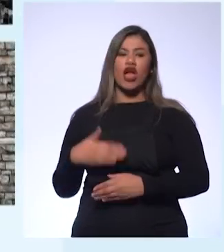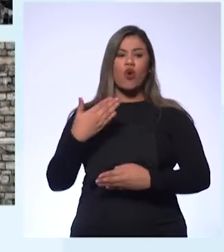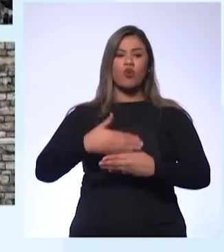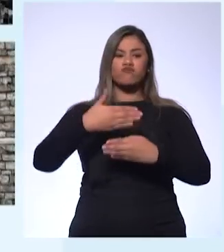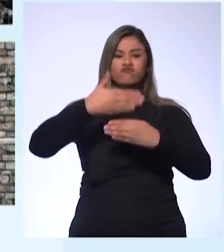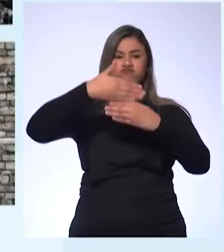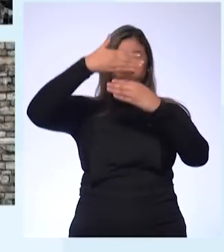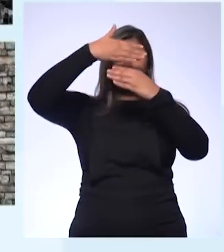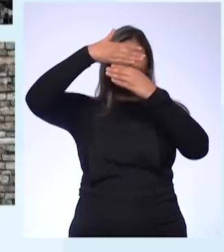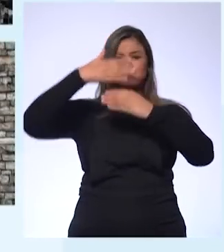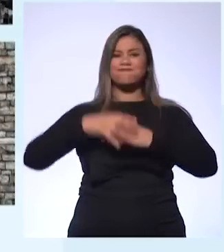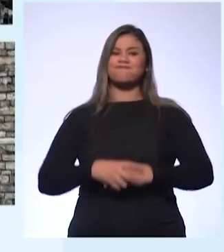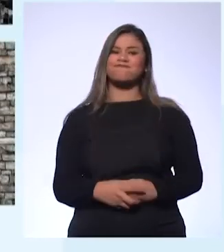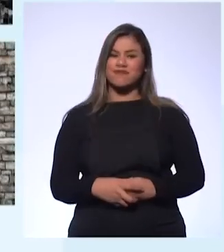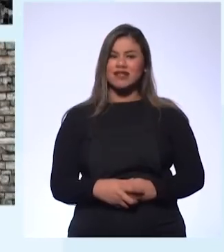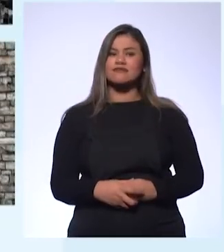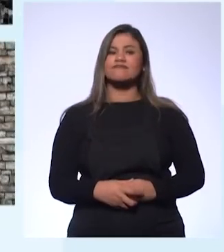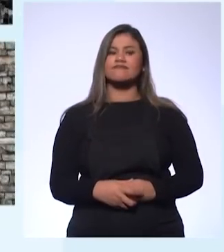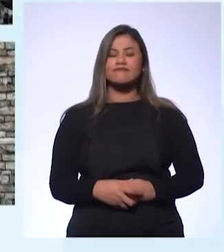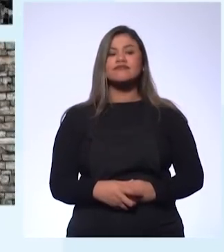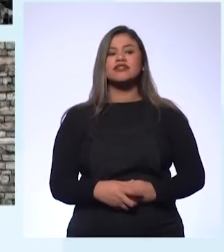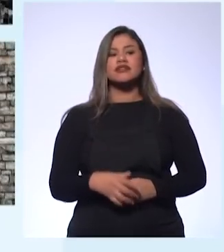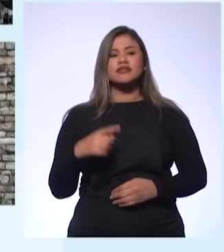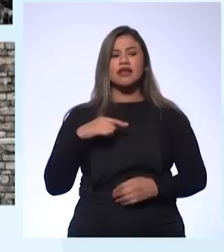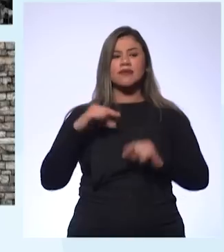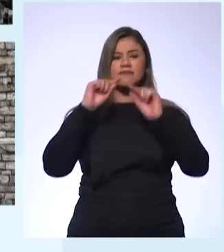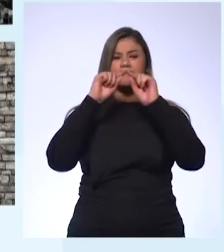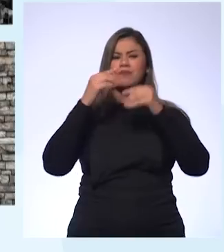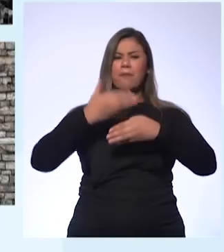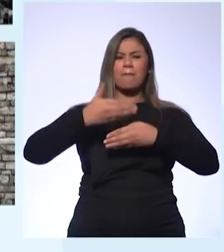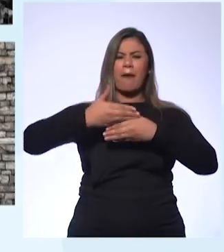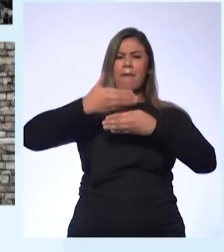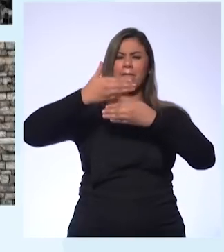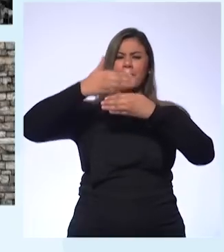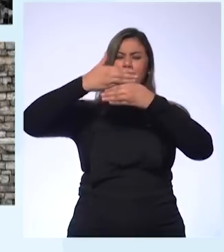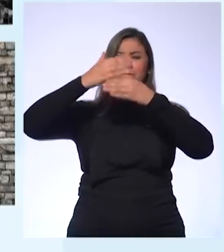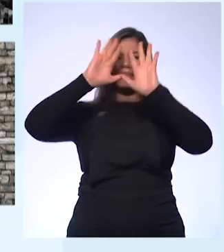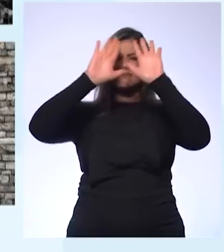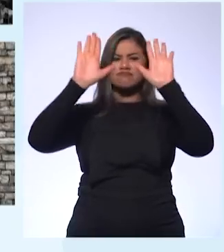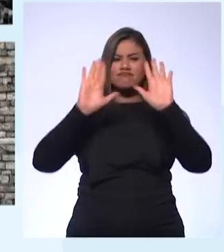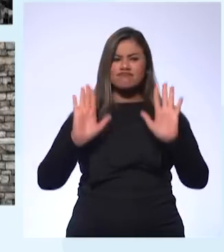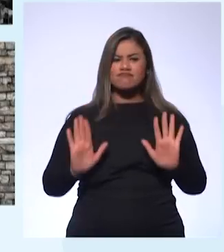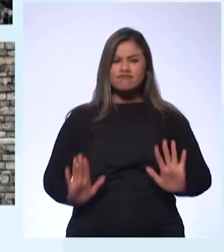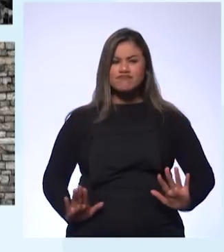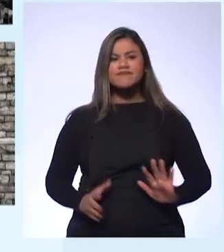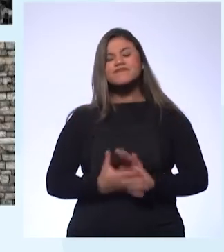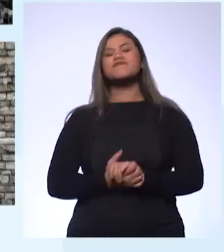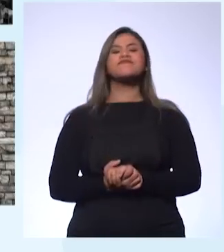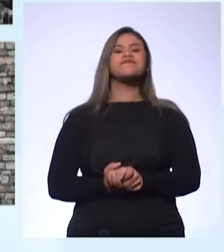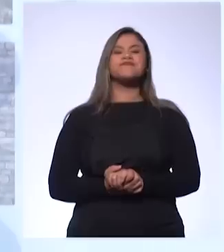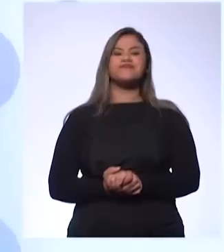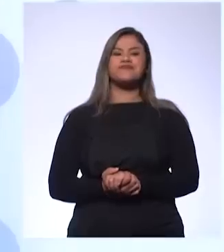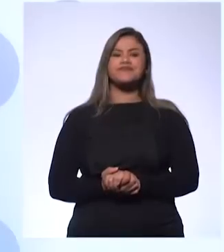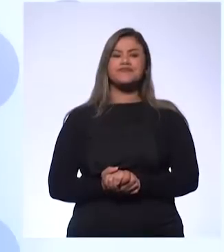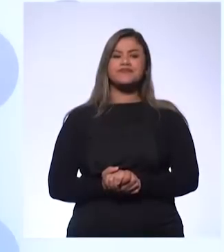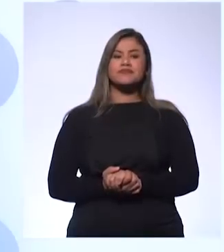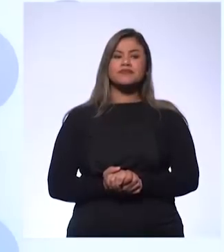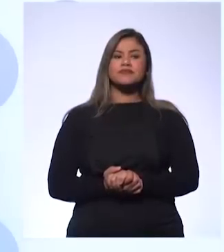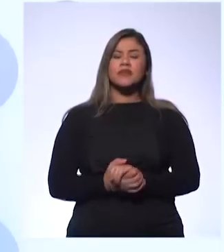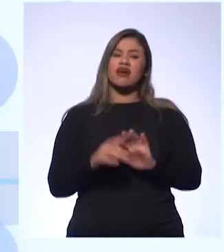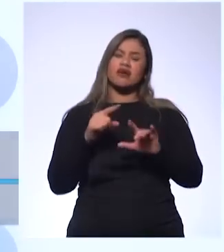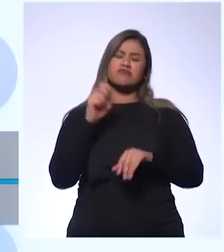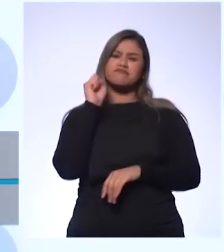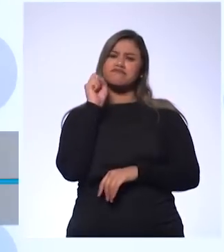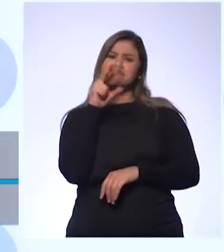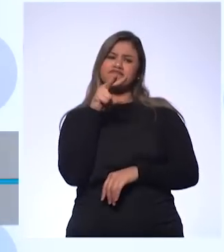terceira imagem é um muro, tem vários tijolinhos ali. É um muro, uma parede. E aí vocês interpretam do jeito